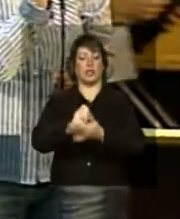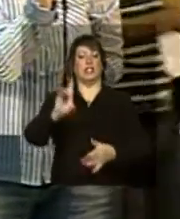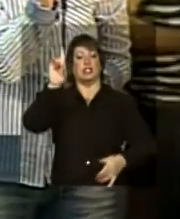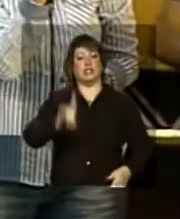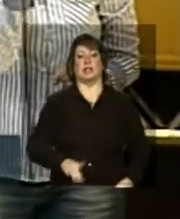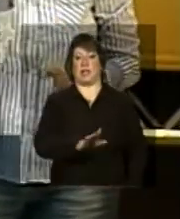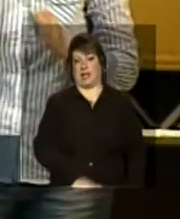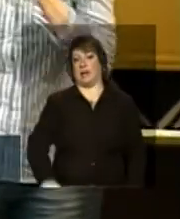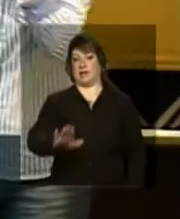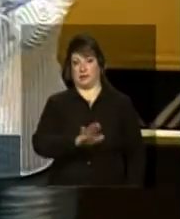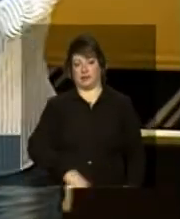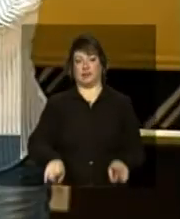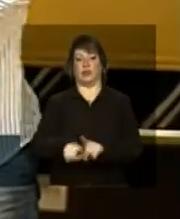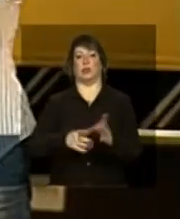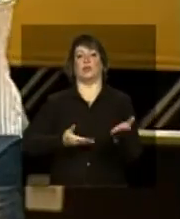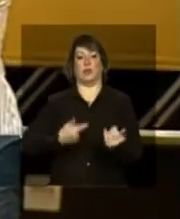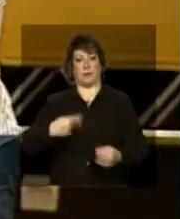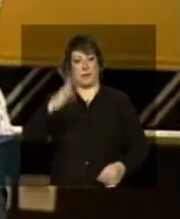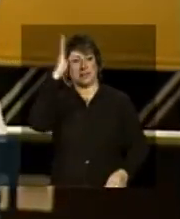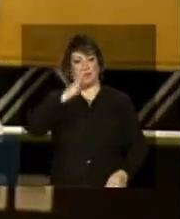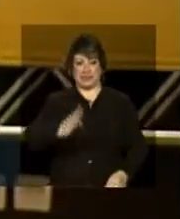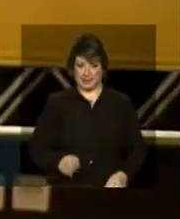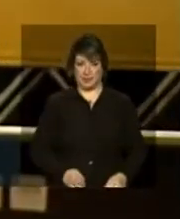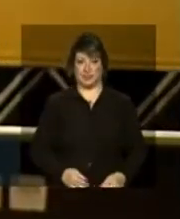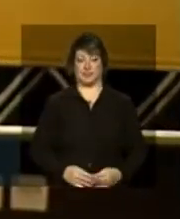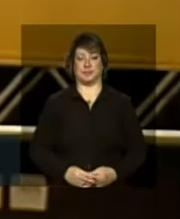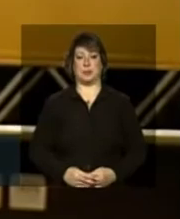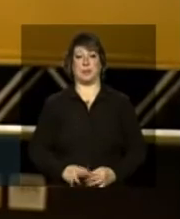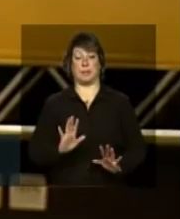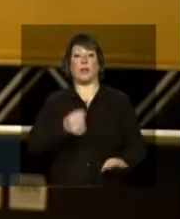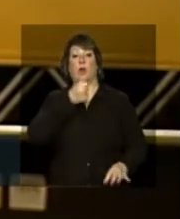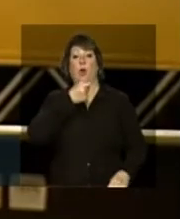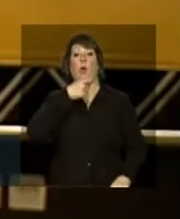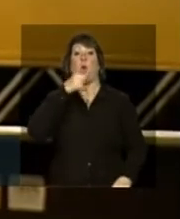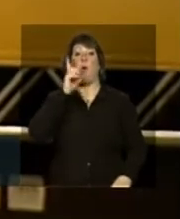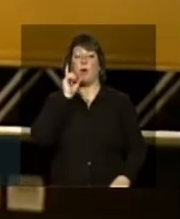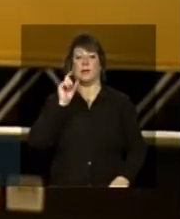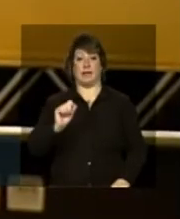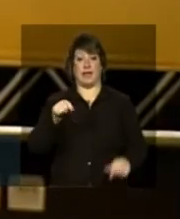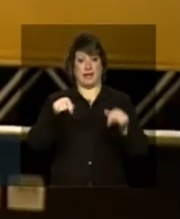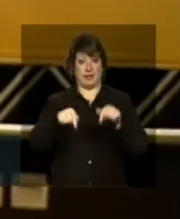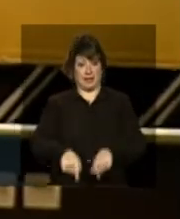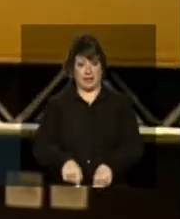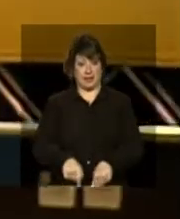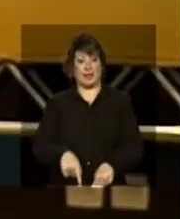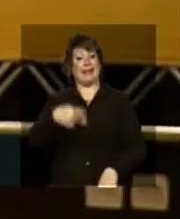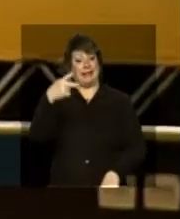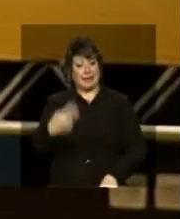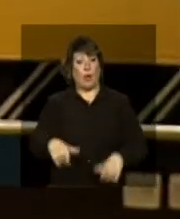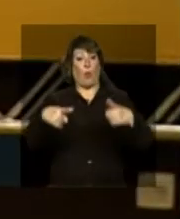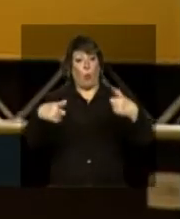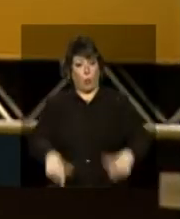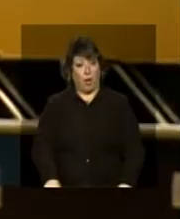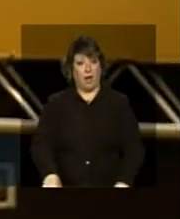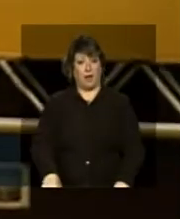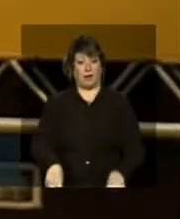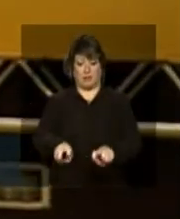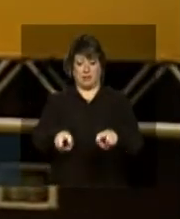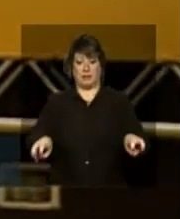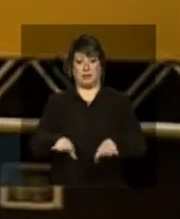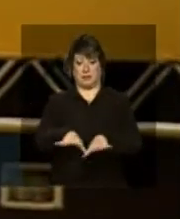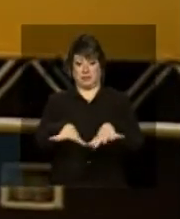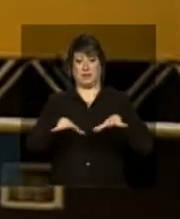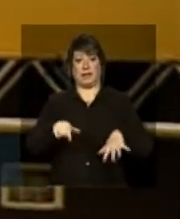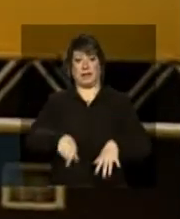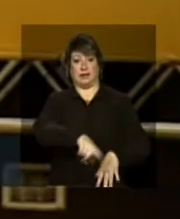das crianças e dos adolescentes brasileiros. Ontem, aqui neste auditório,